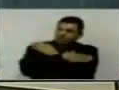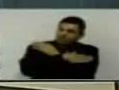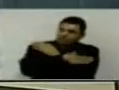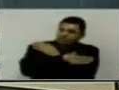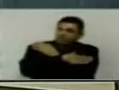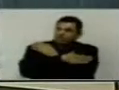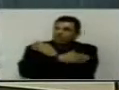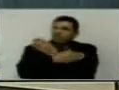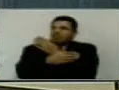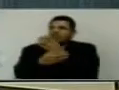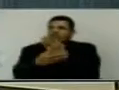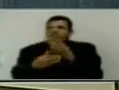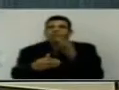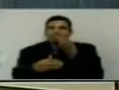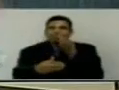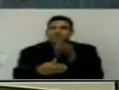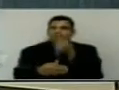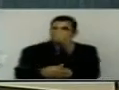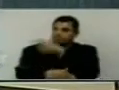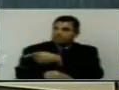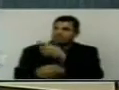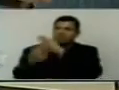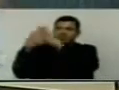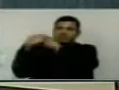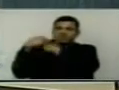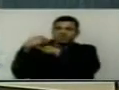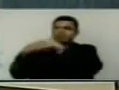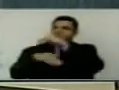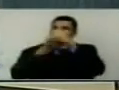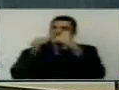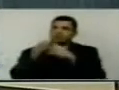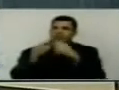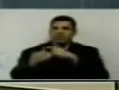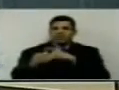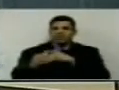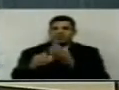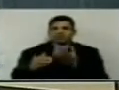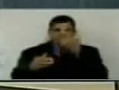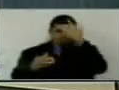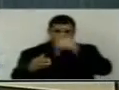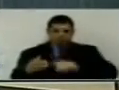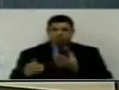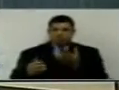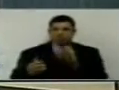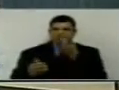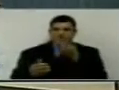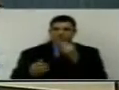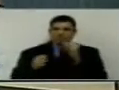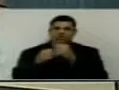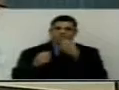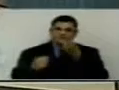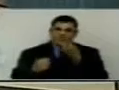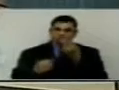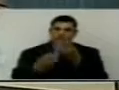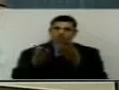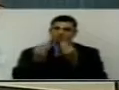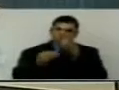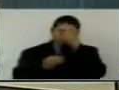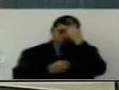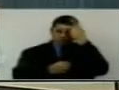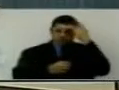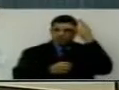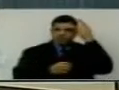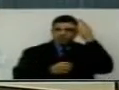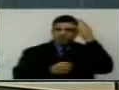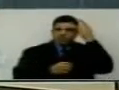Eider e disse: você é o responsável por tudo isso. E eu quero fazer aqui esse depoimento. Muitas